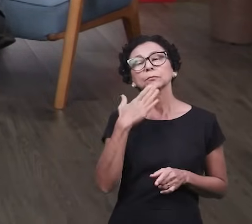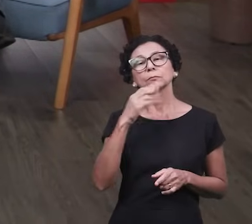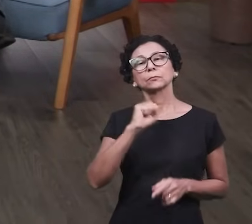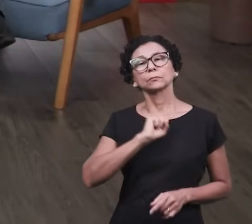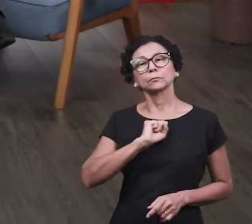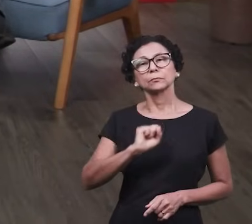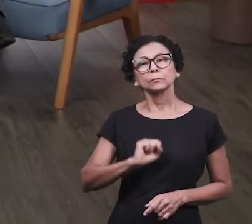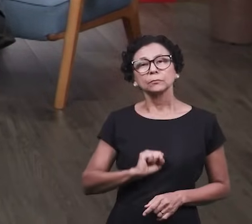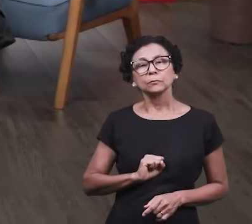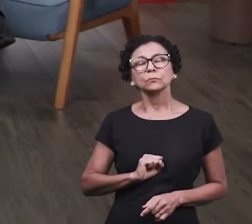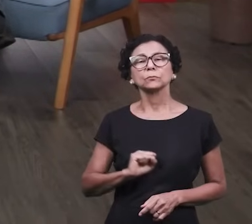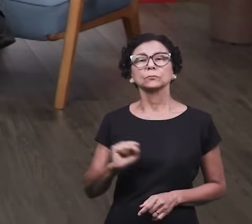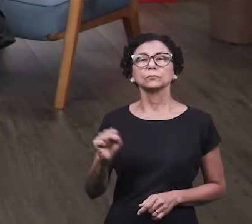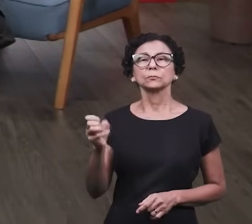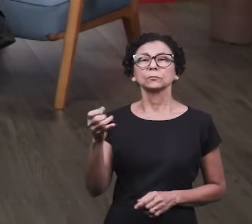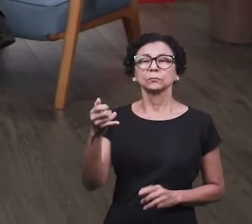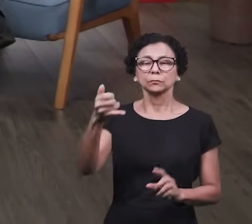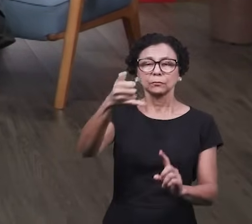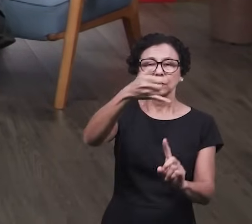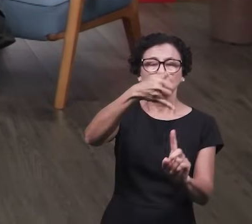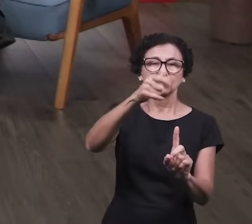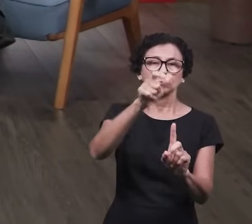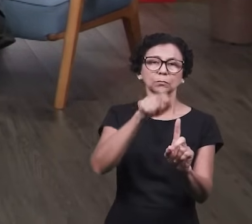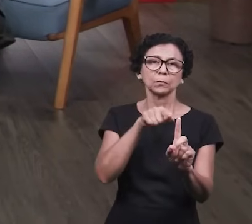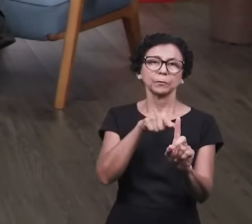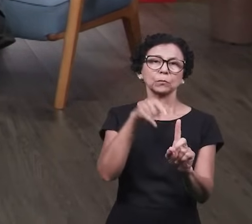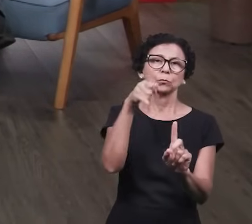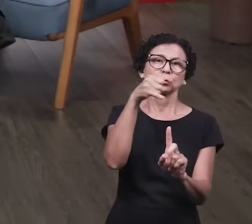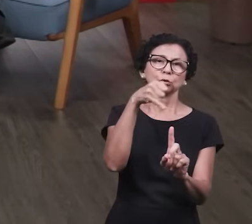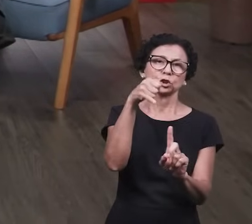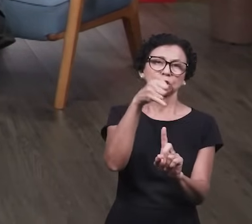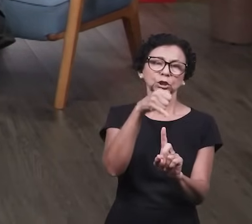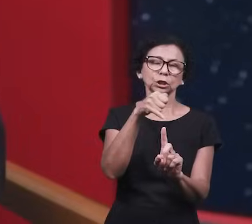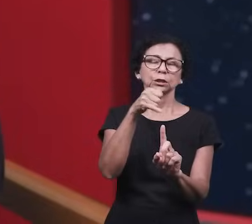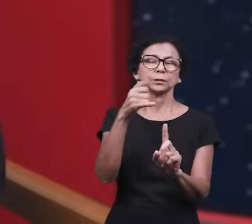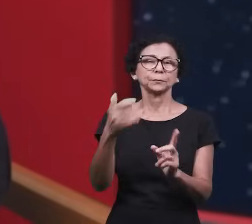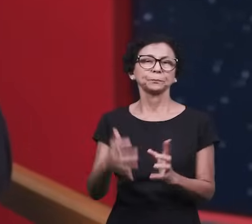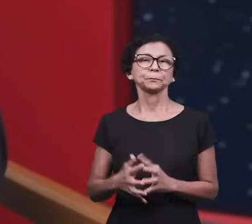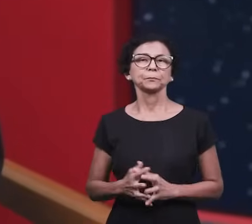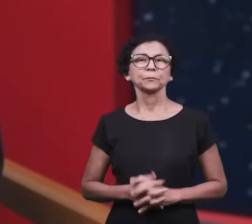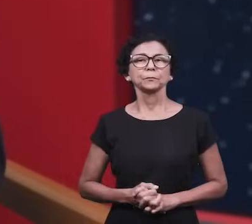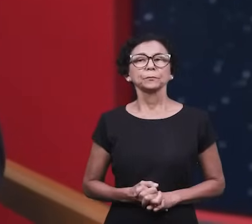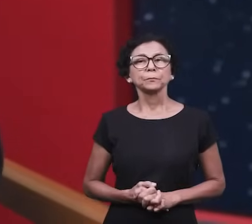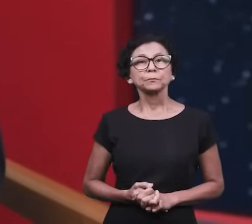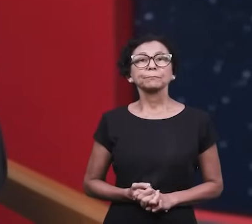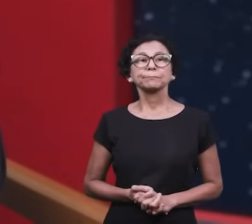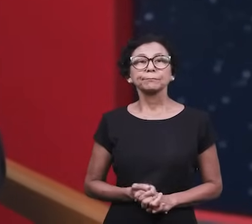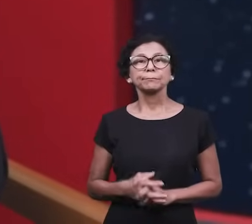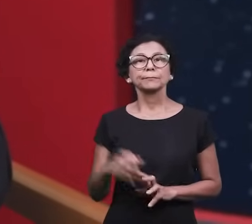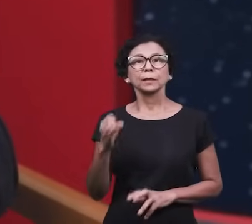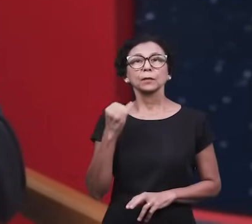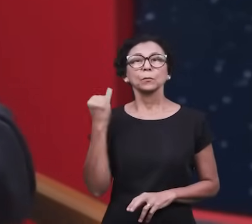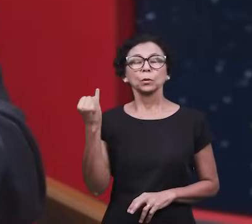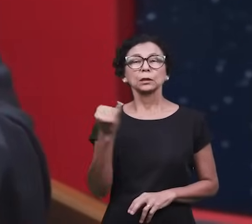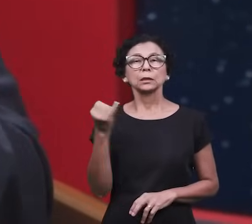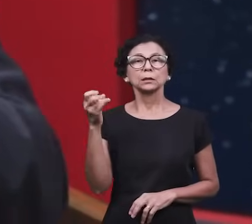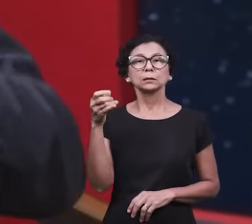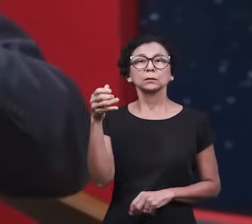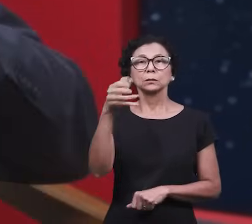preservação do corpo. Então, o unguento tinha essa função muito